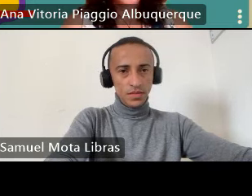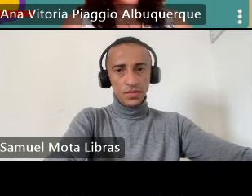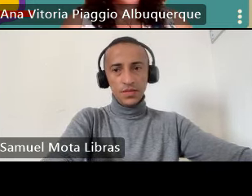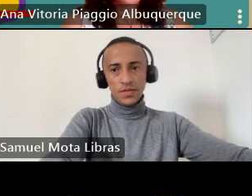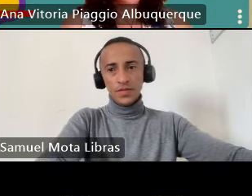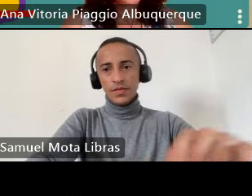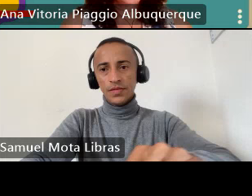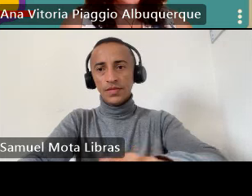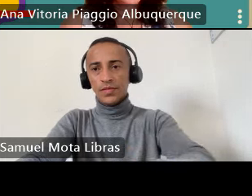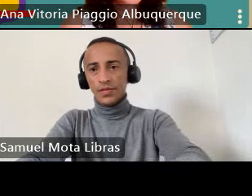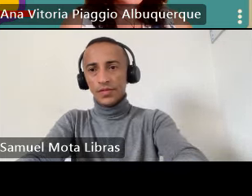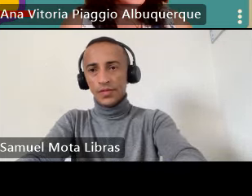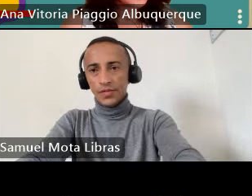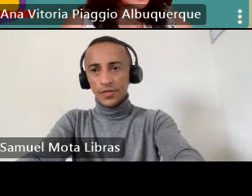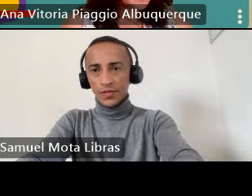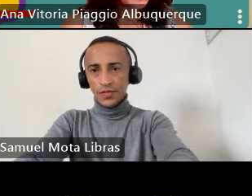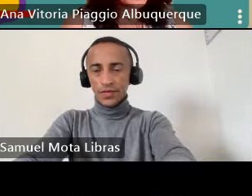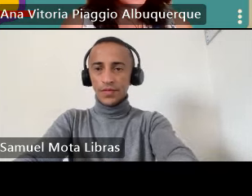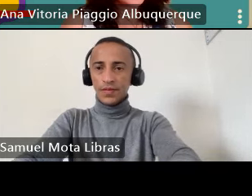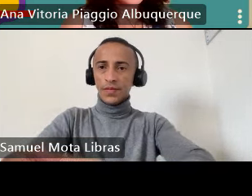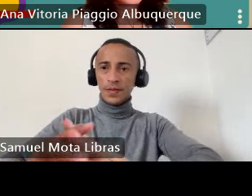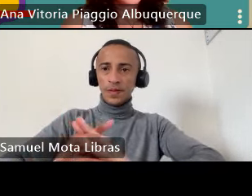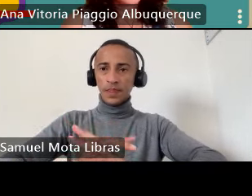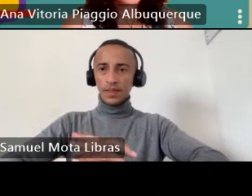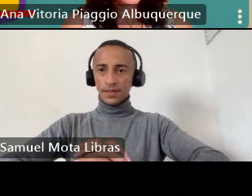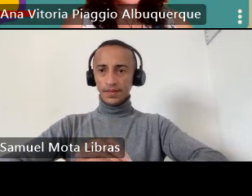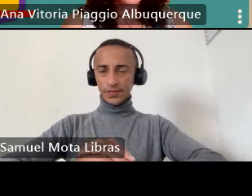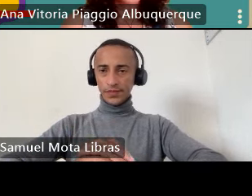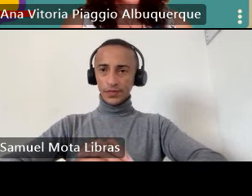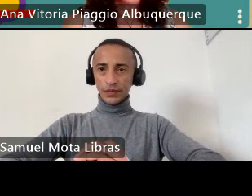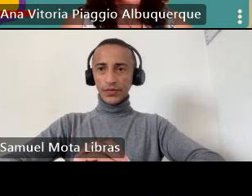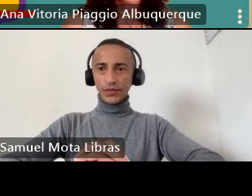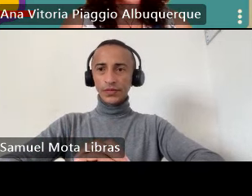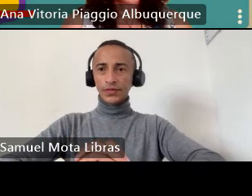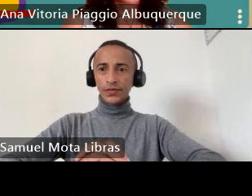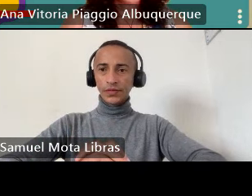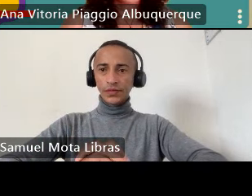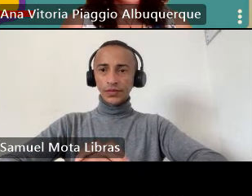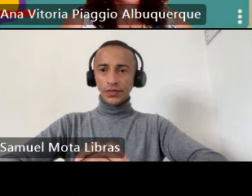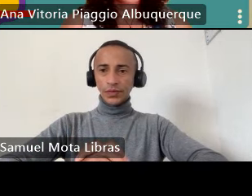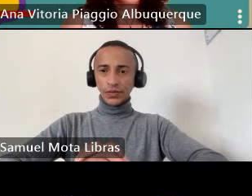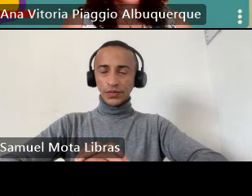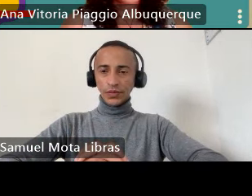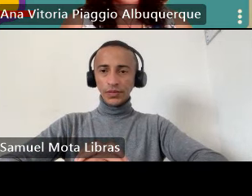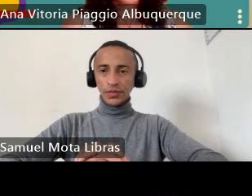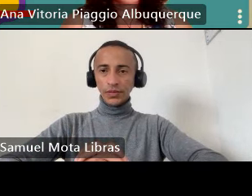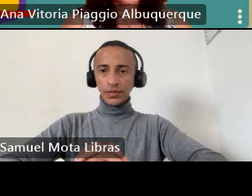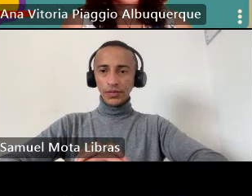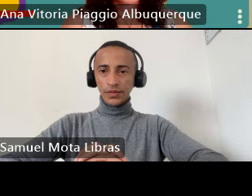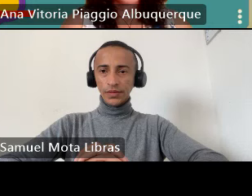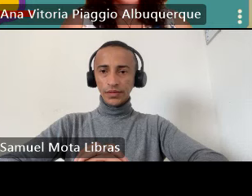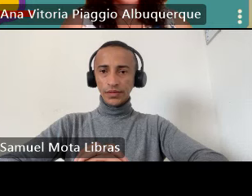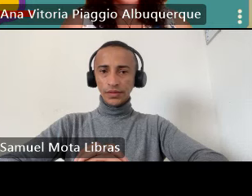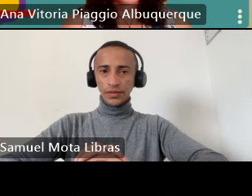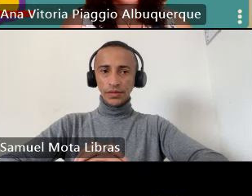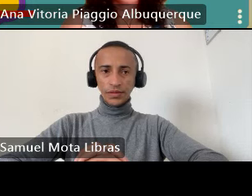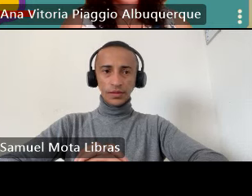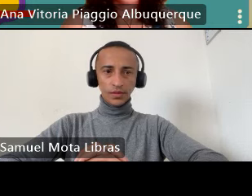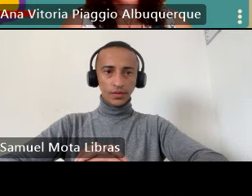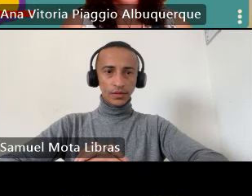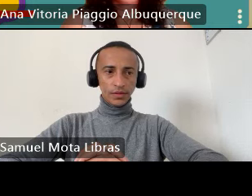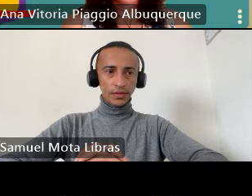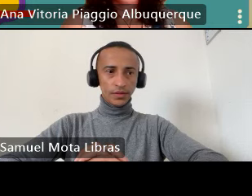decisões mais robustas e tem uma outra questão que é quando mencionei todos esses atores eh